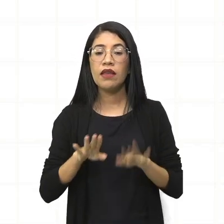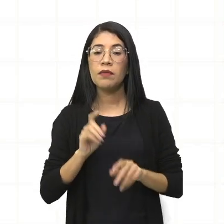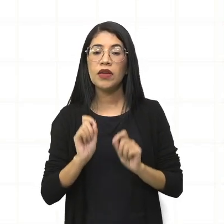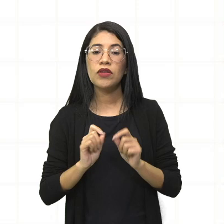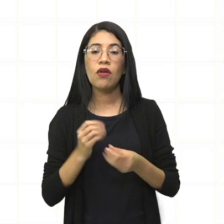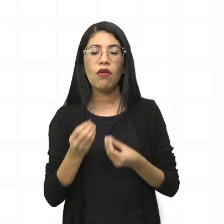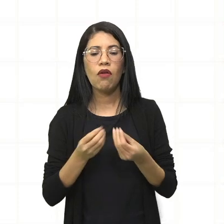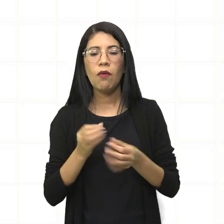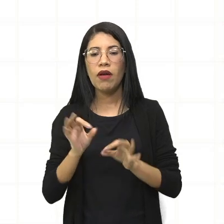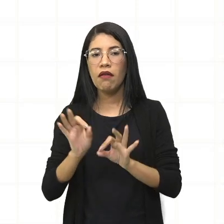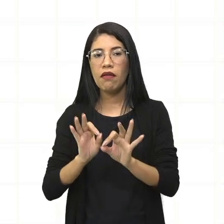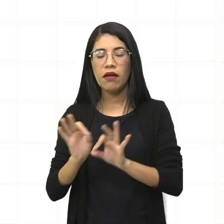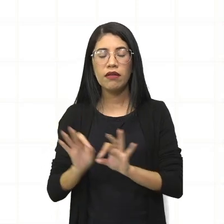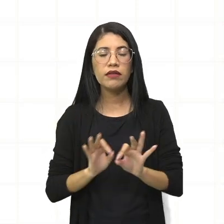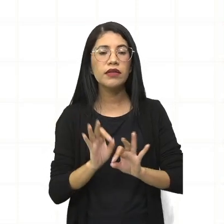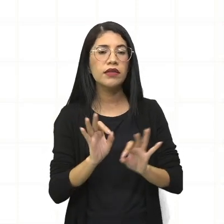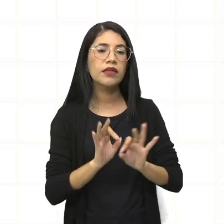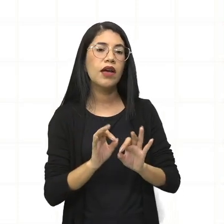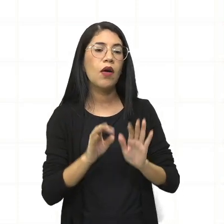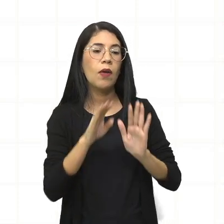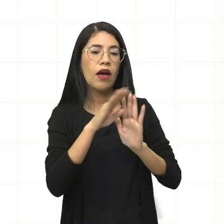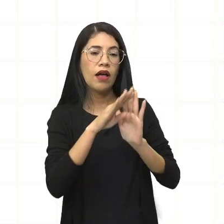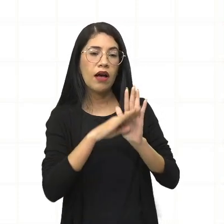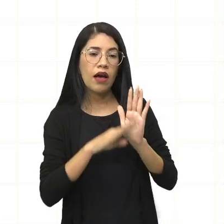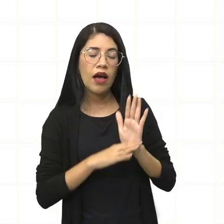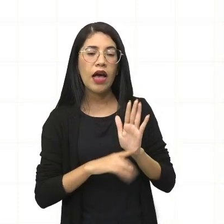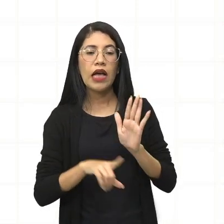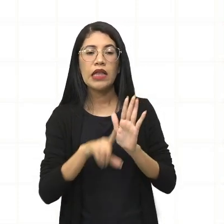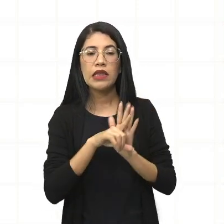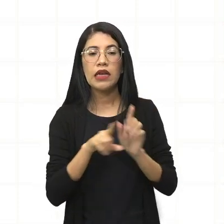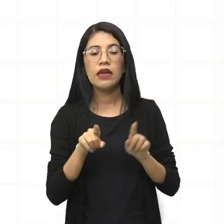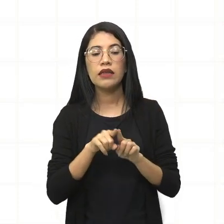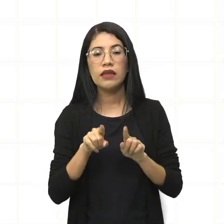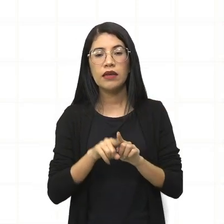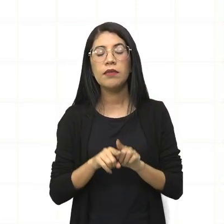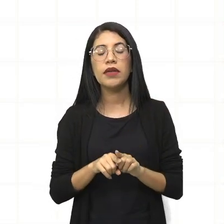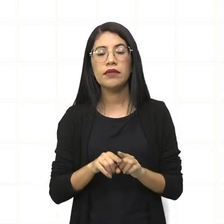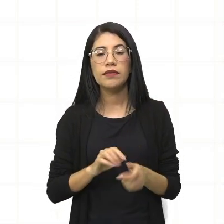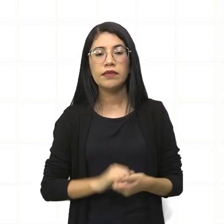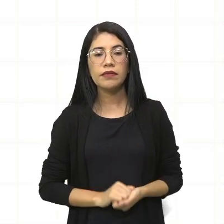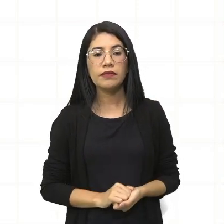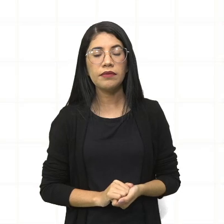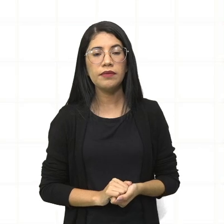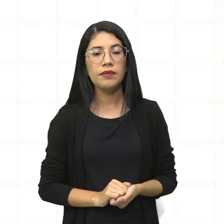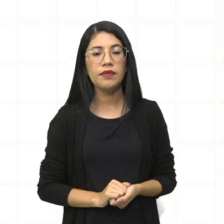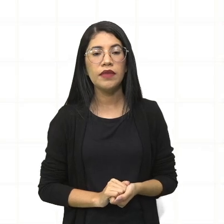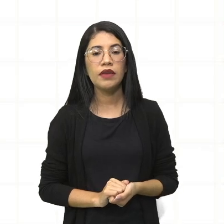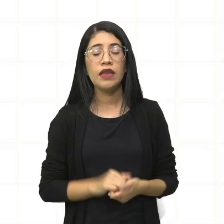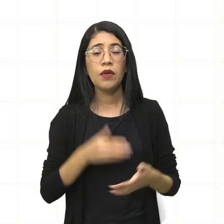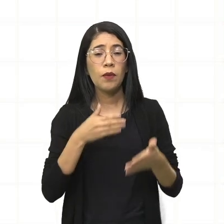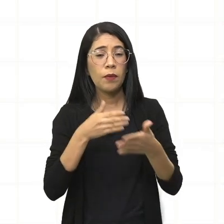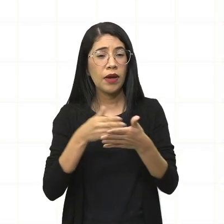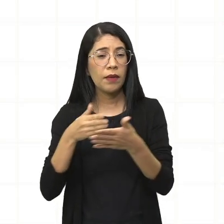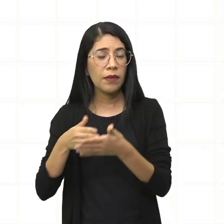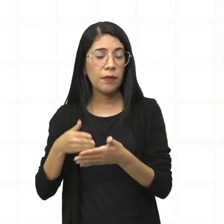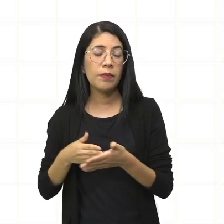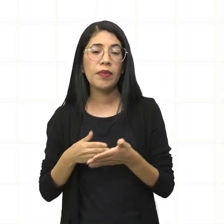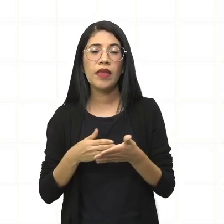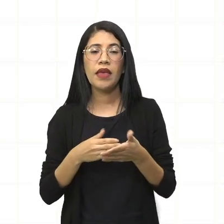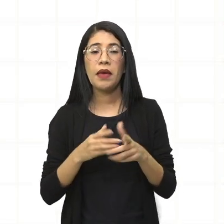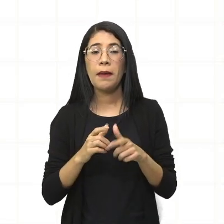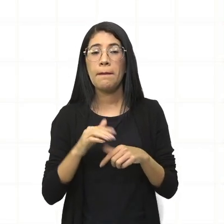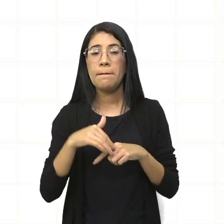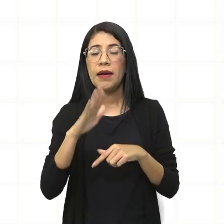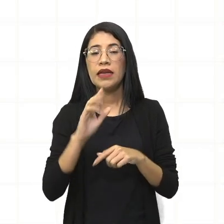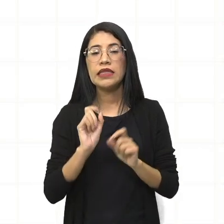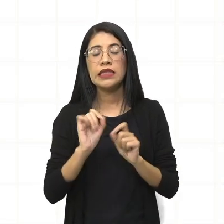de manejo e de outras normas específicas. Então, assim, a restrição ela é maior nas